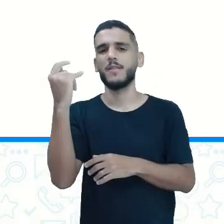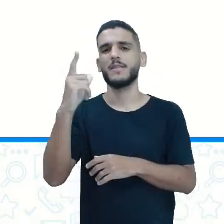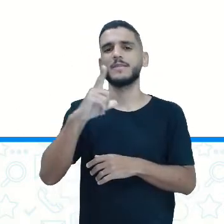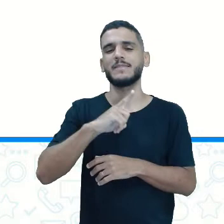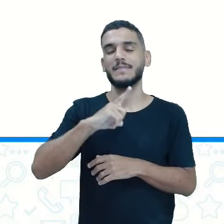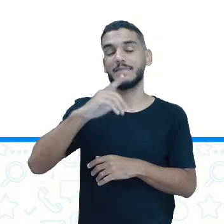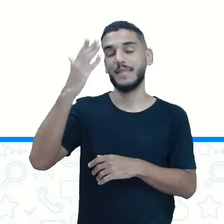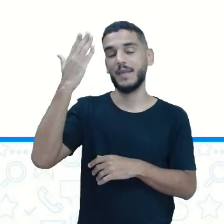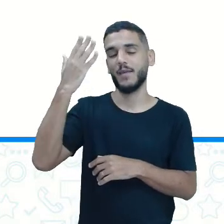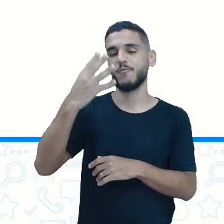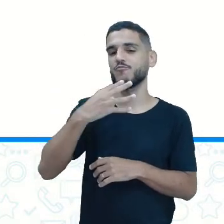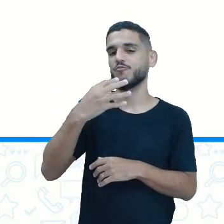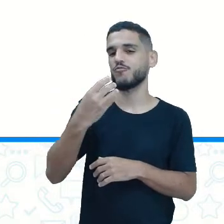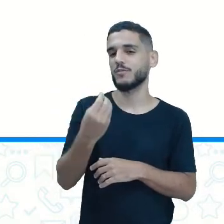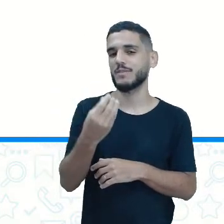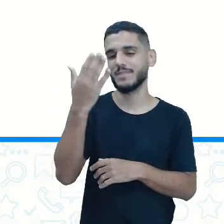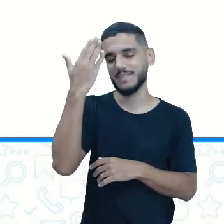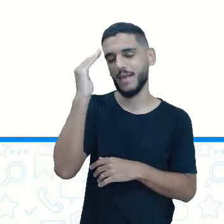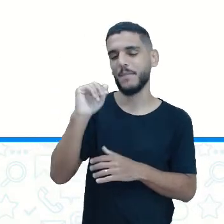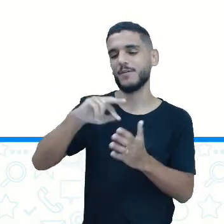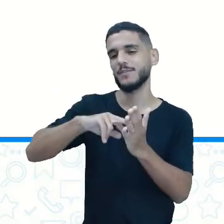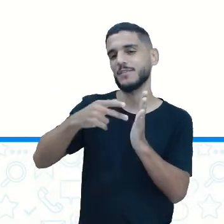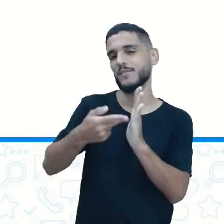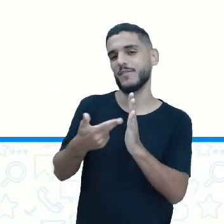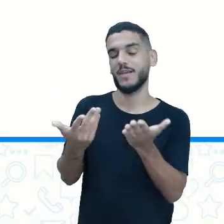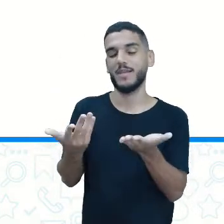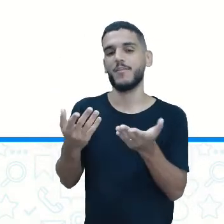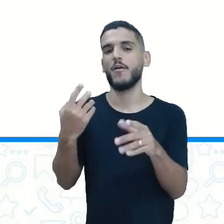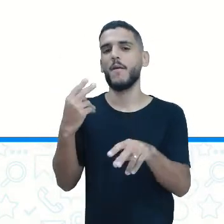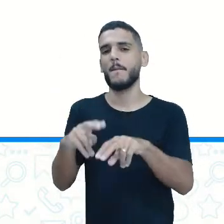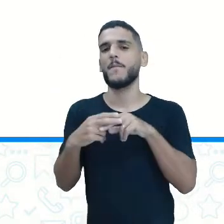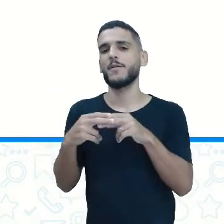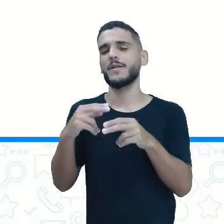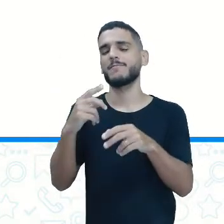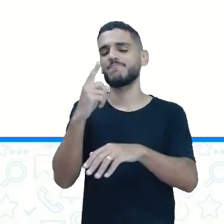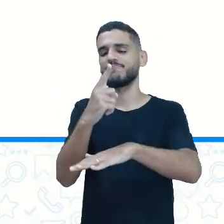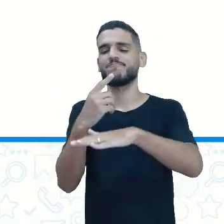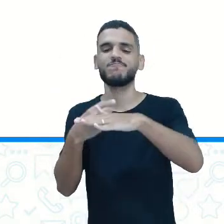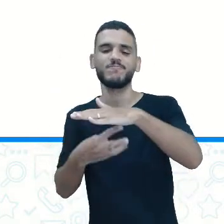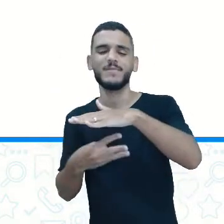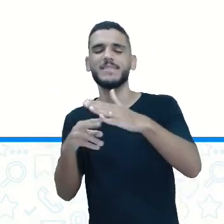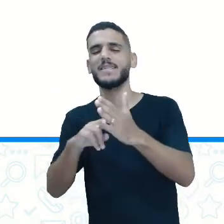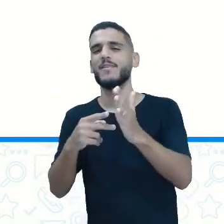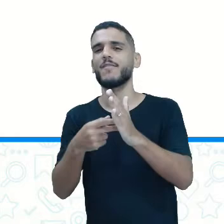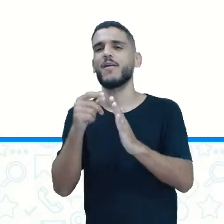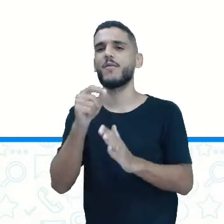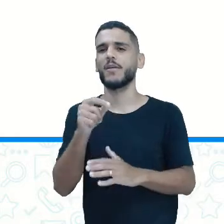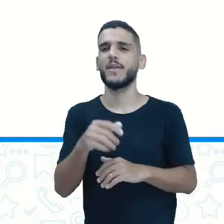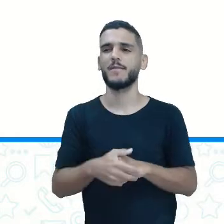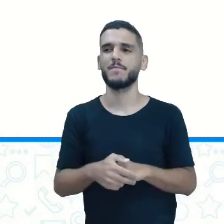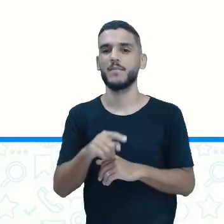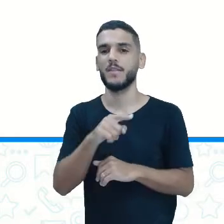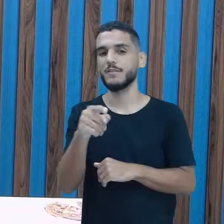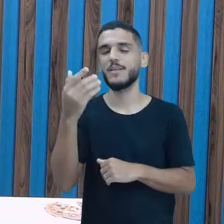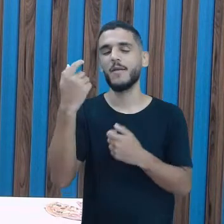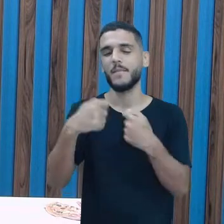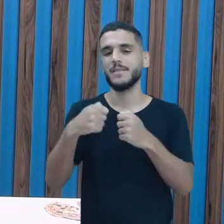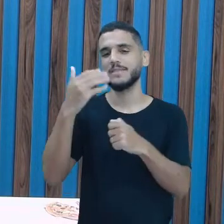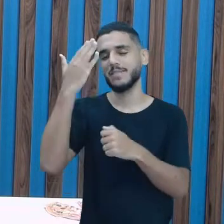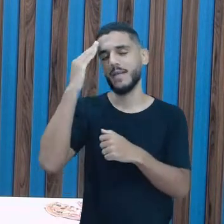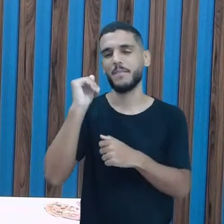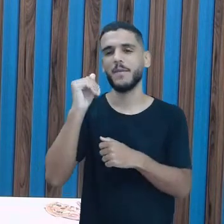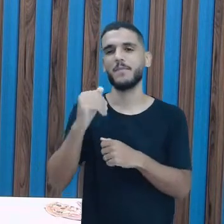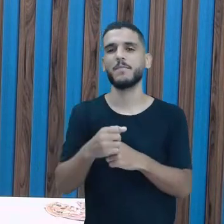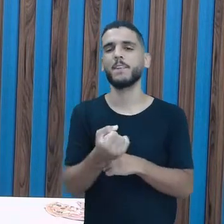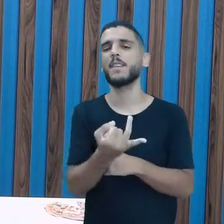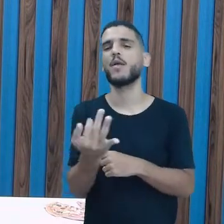conhecimento para, na hora de fazer a receita, saber o que significa a terça parte. Vocês precisam, primeiramente, quantos